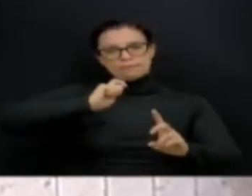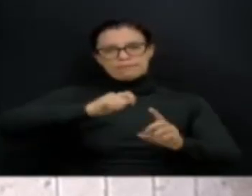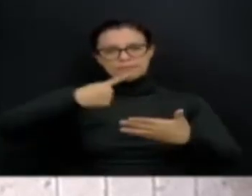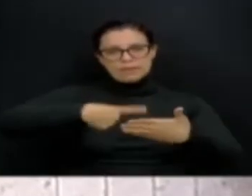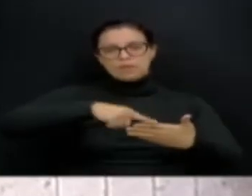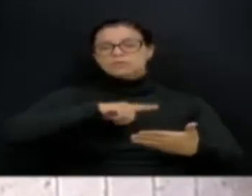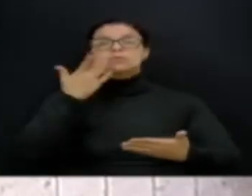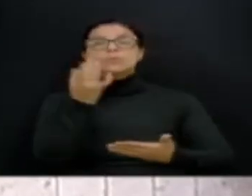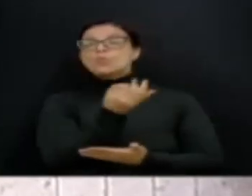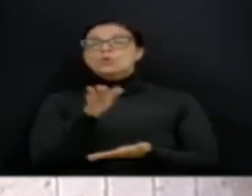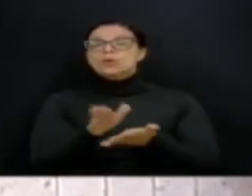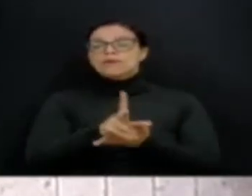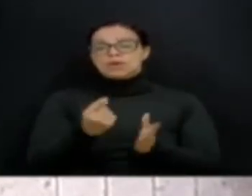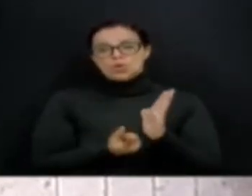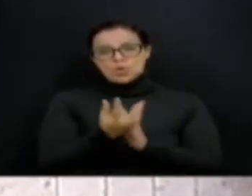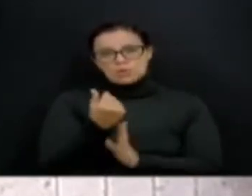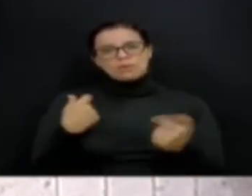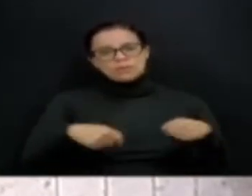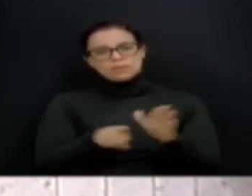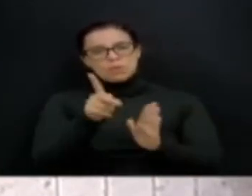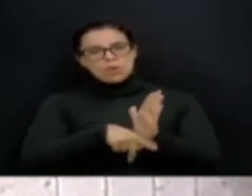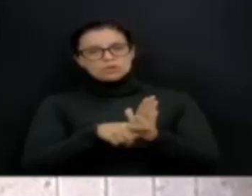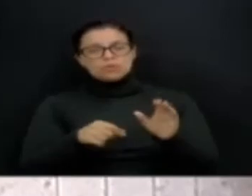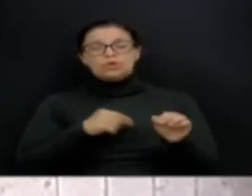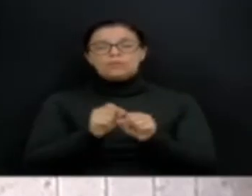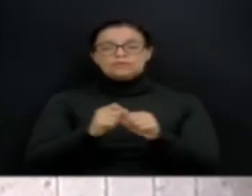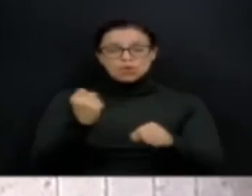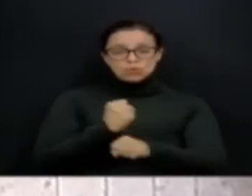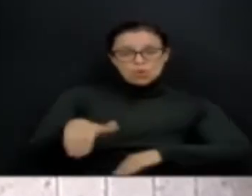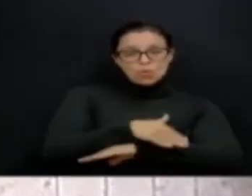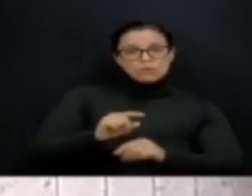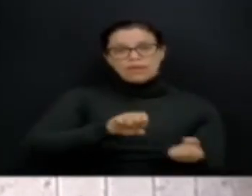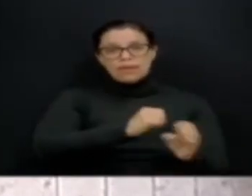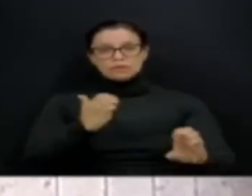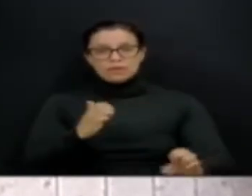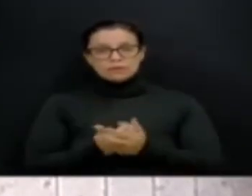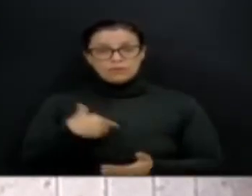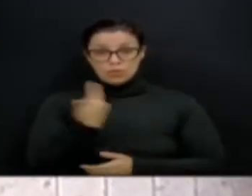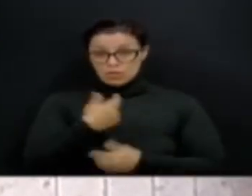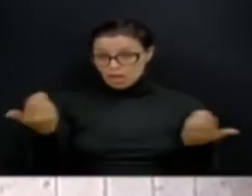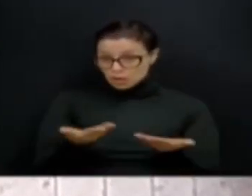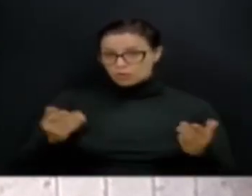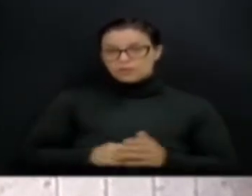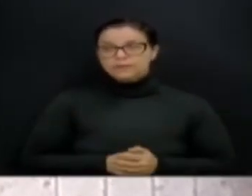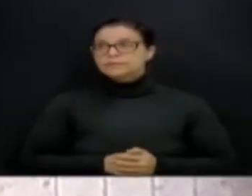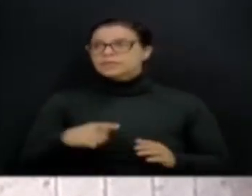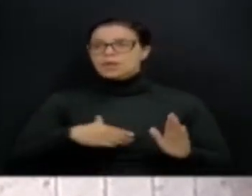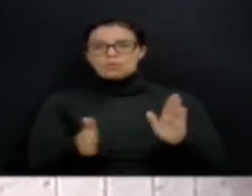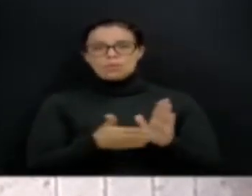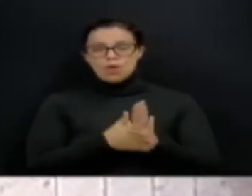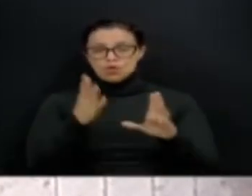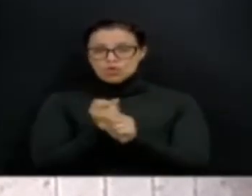custo, que é oriundo do orçamento, que é oriundo do projeto executivo básico de engenharia? Como podem agora propor